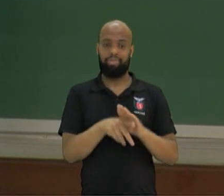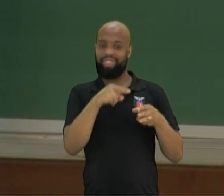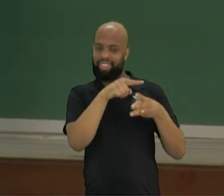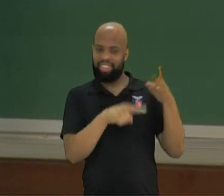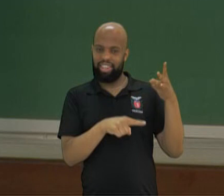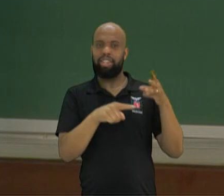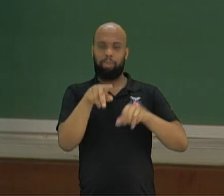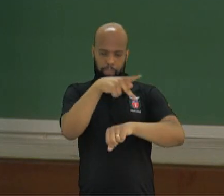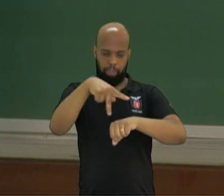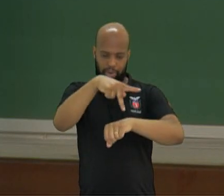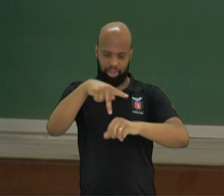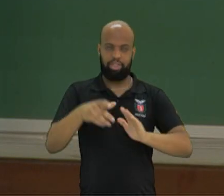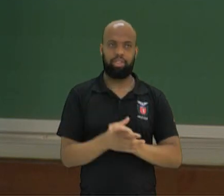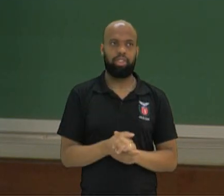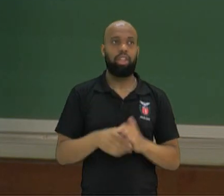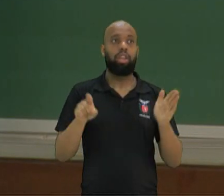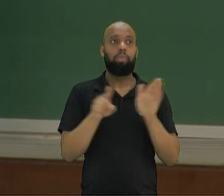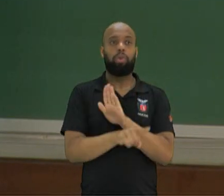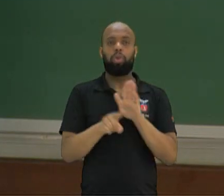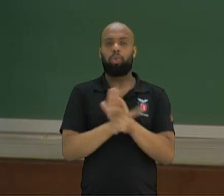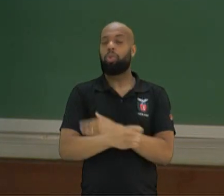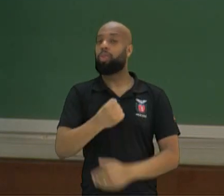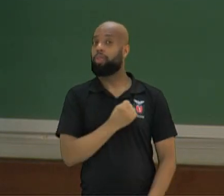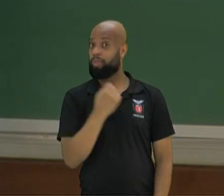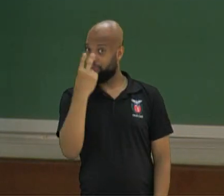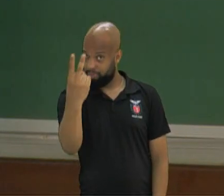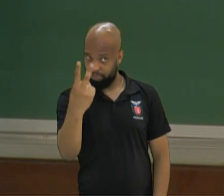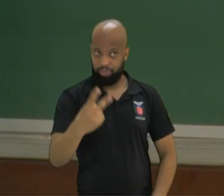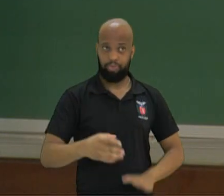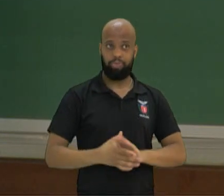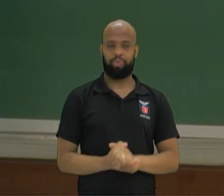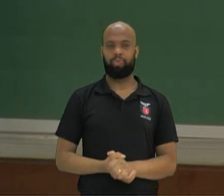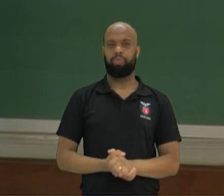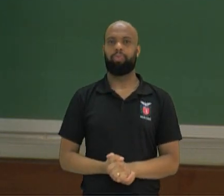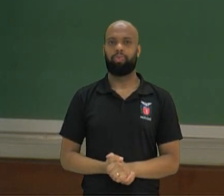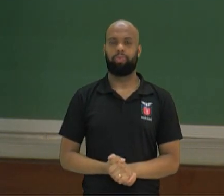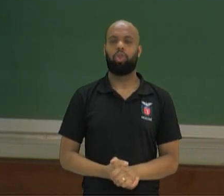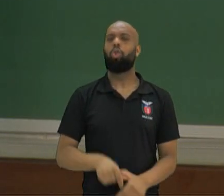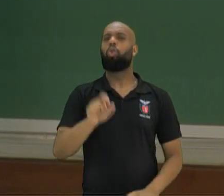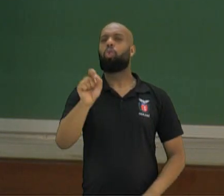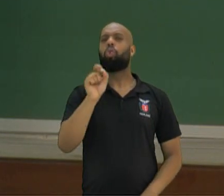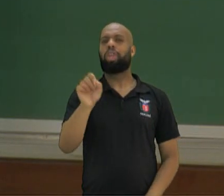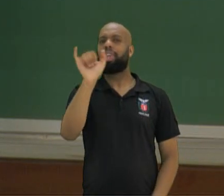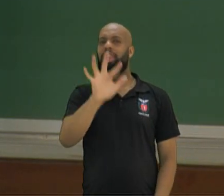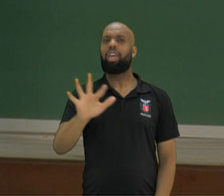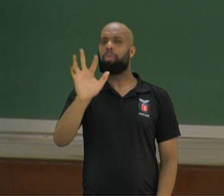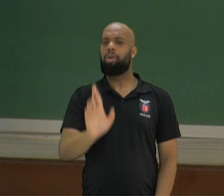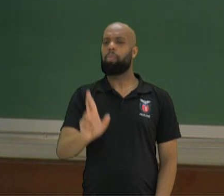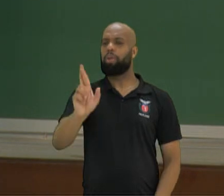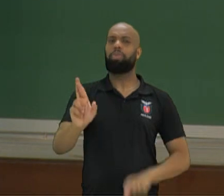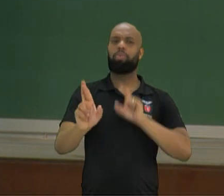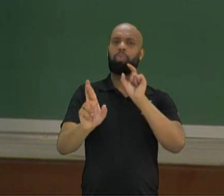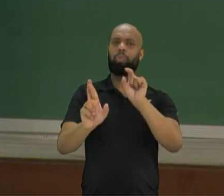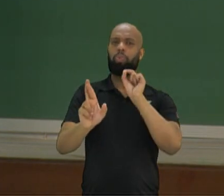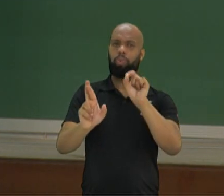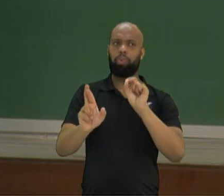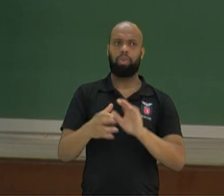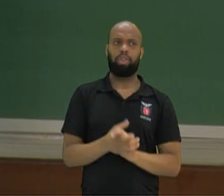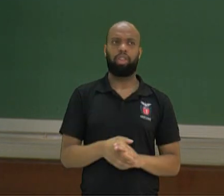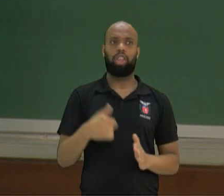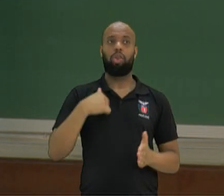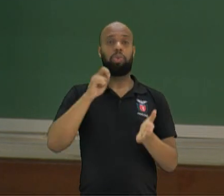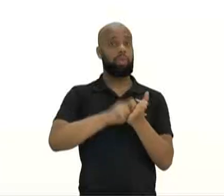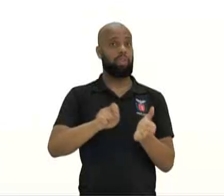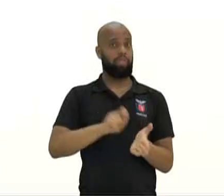lugares aqui. E a número 2, what made the picture below represent? O que essa figura aqui deve representar? Eu escrevi